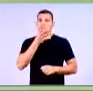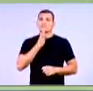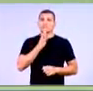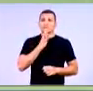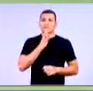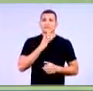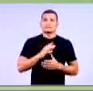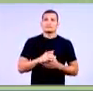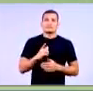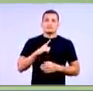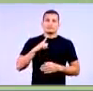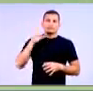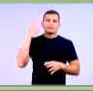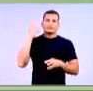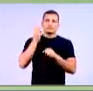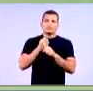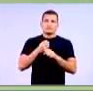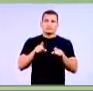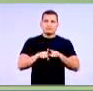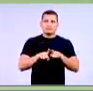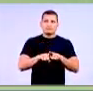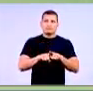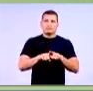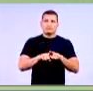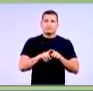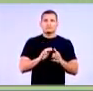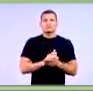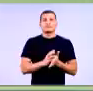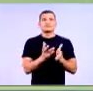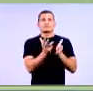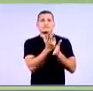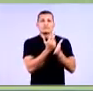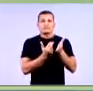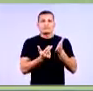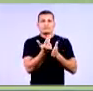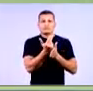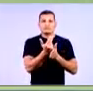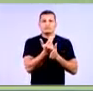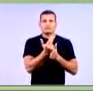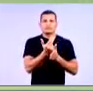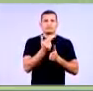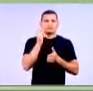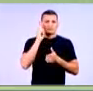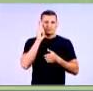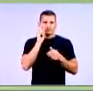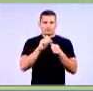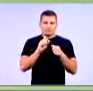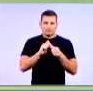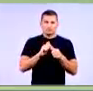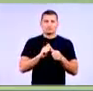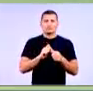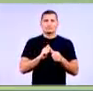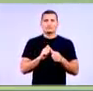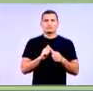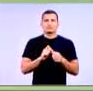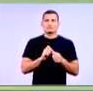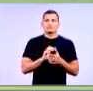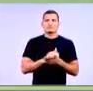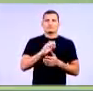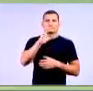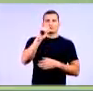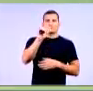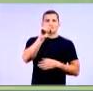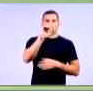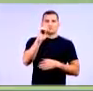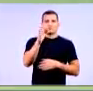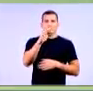também, chamada aqui diagramática, ou seja, dos diagramas que nós desenvolvemos no decorrer desta disciplina. Diagrama de caso de